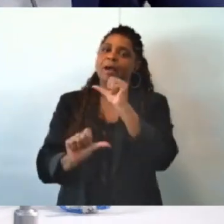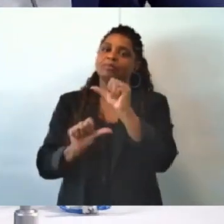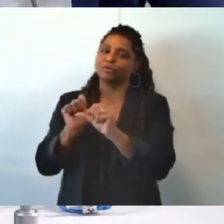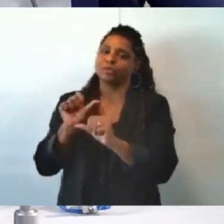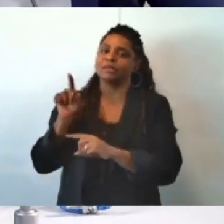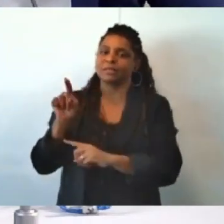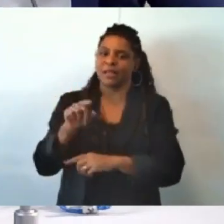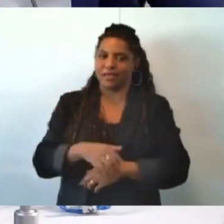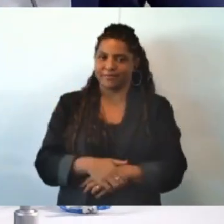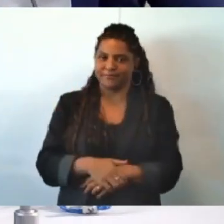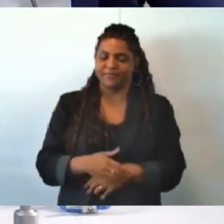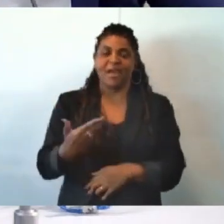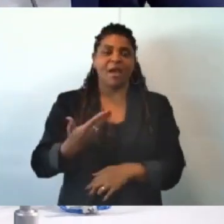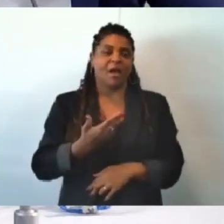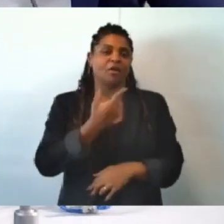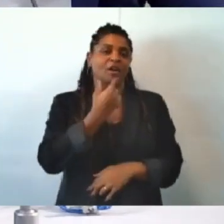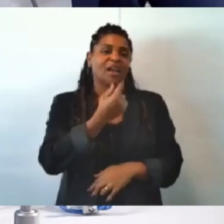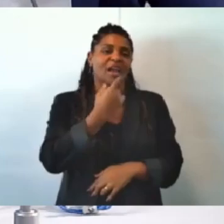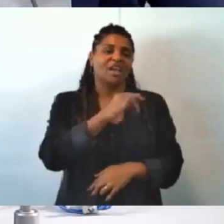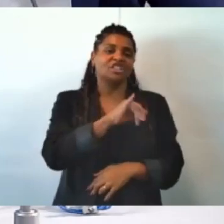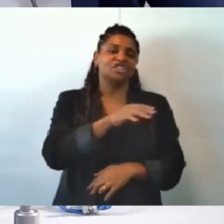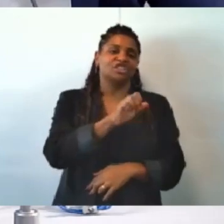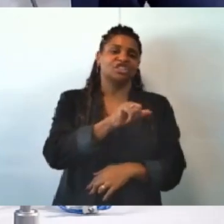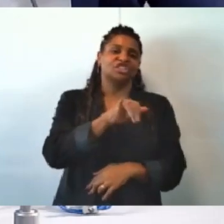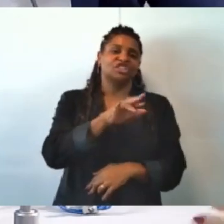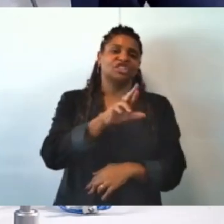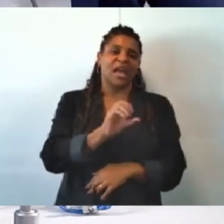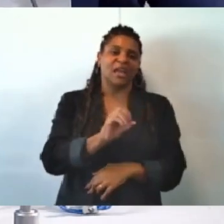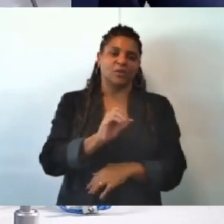de Mendonça Castilho, morador do bairro Floresta.